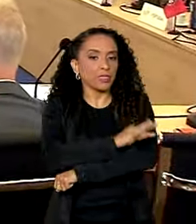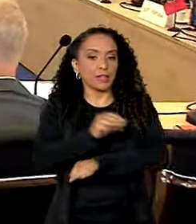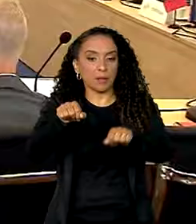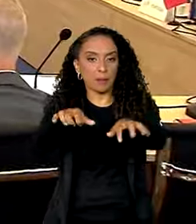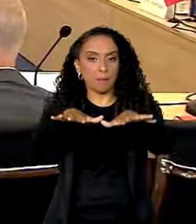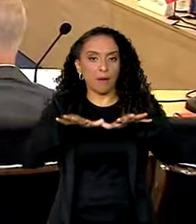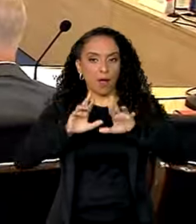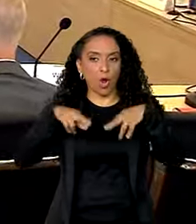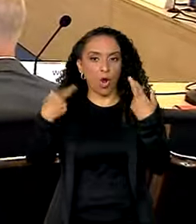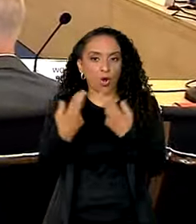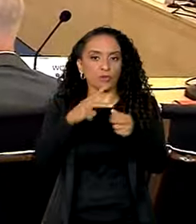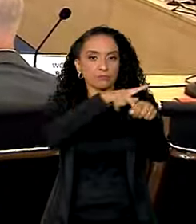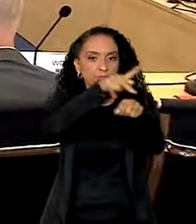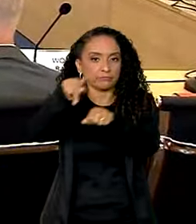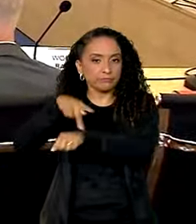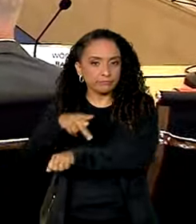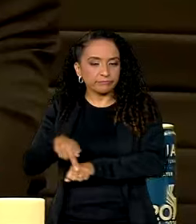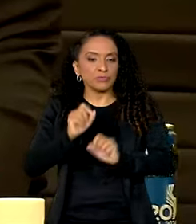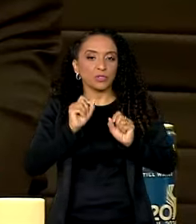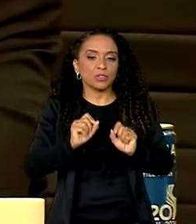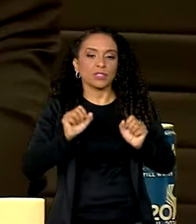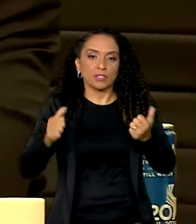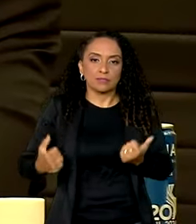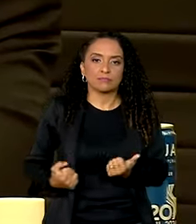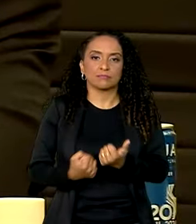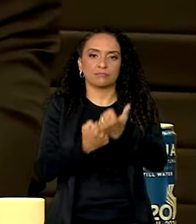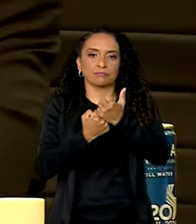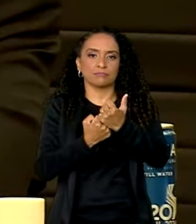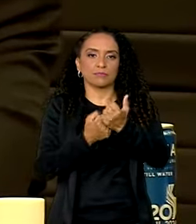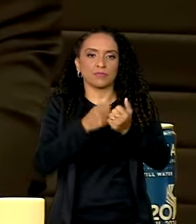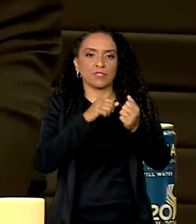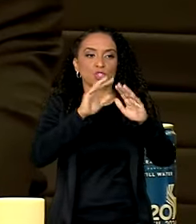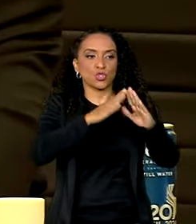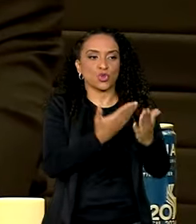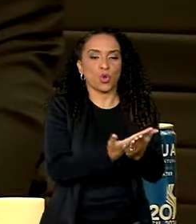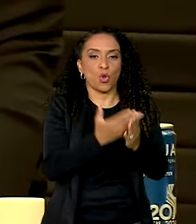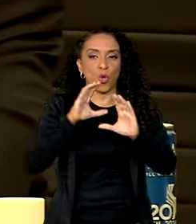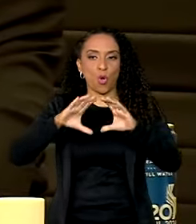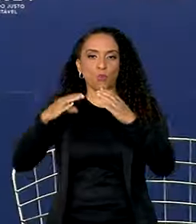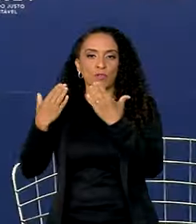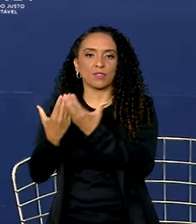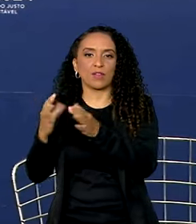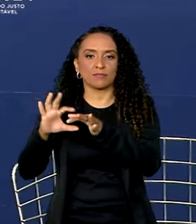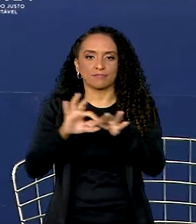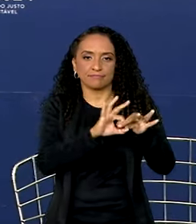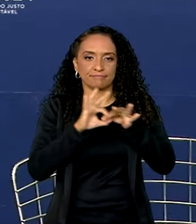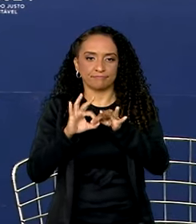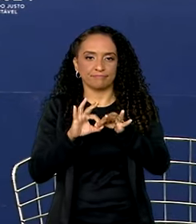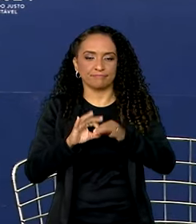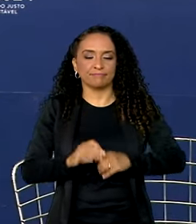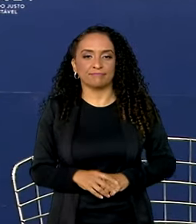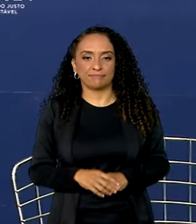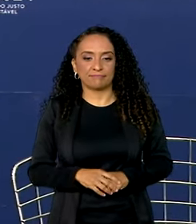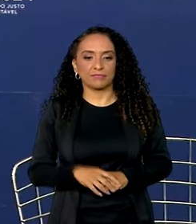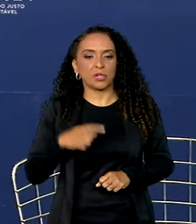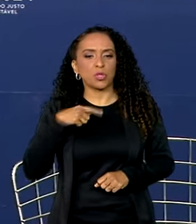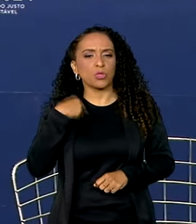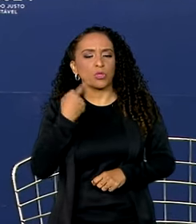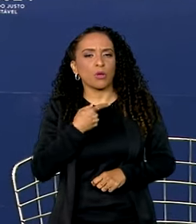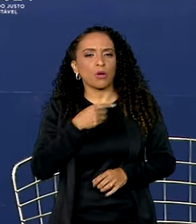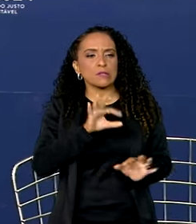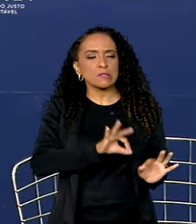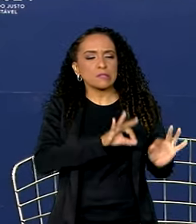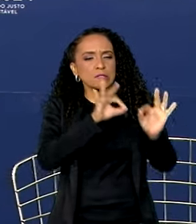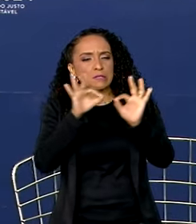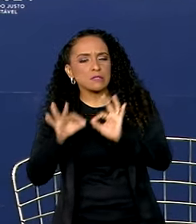plenárias e encontros bilaterais foi o engajamento entre escolas e comunidades. A gente tem visto, inclusive